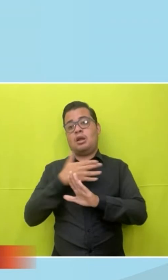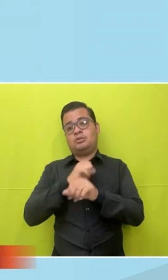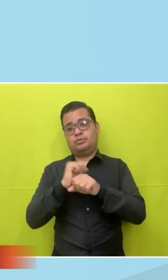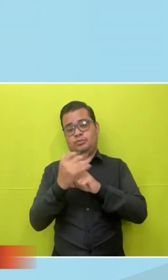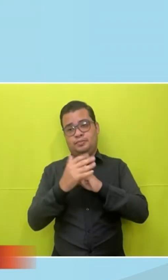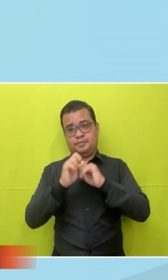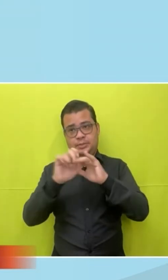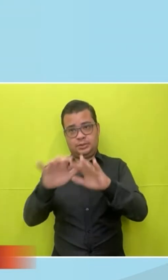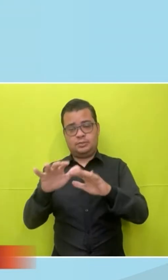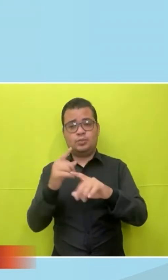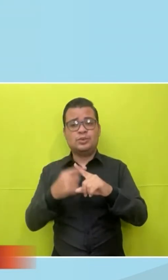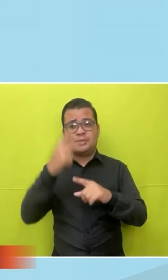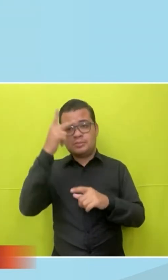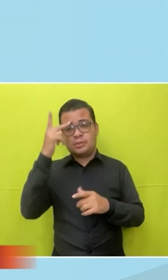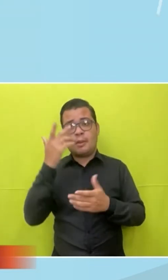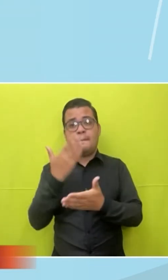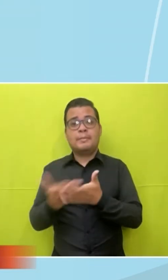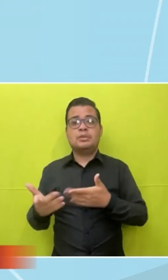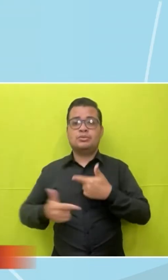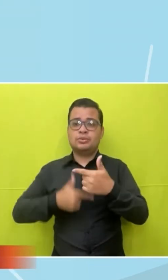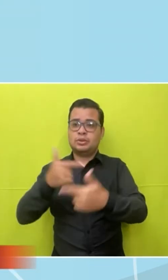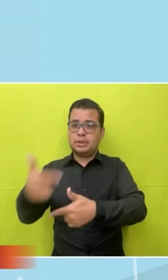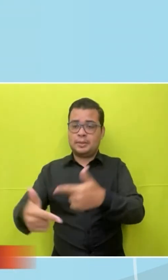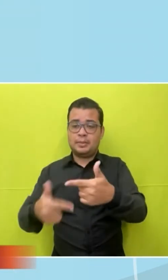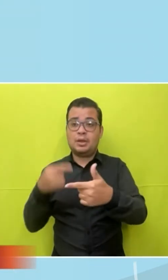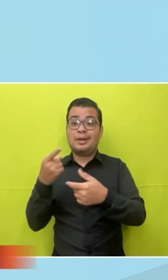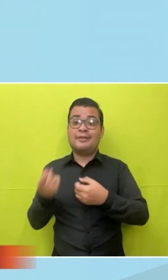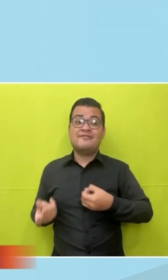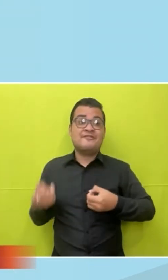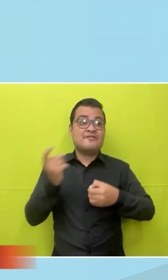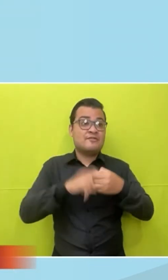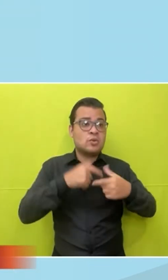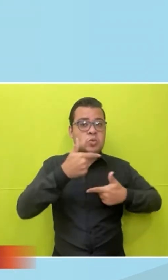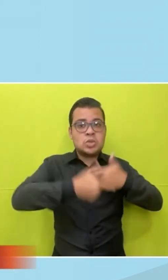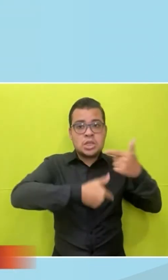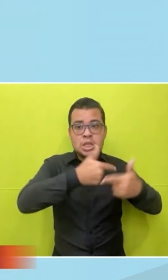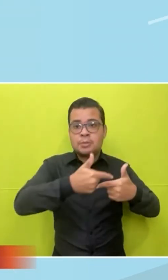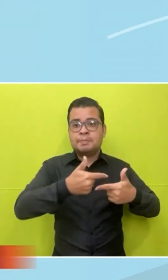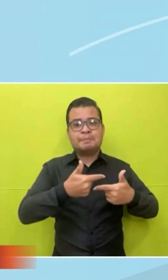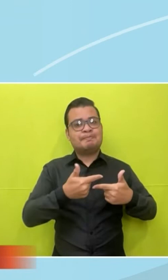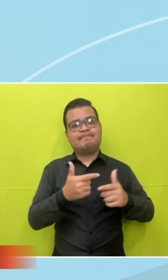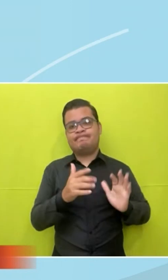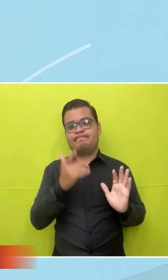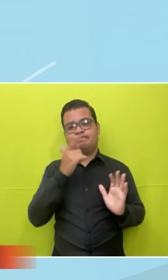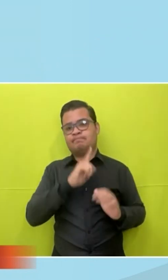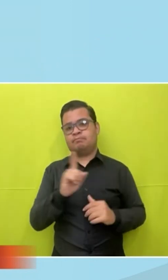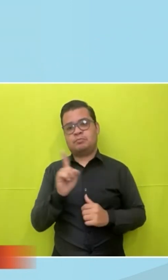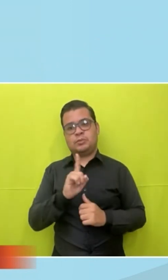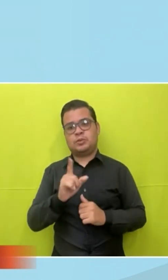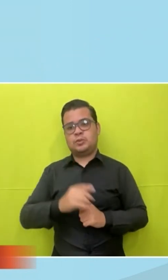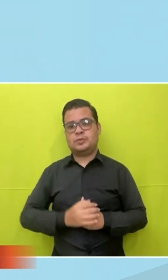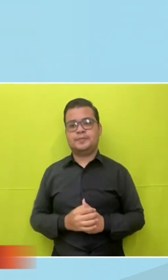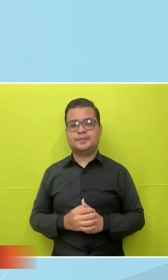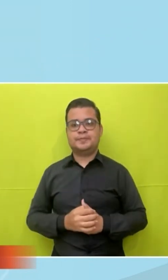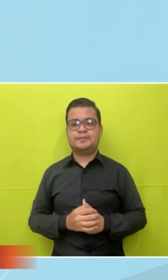perderam o emprego formal não conseguiram novamente entrar no mercado de trabalho com carteira